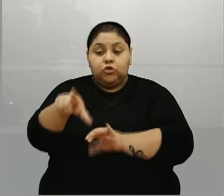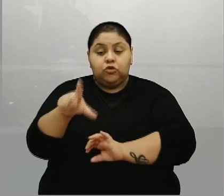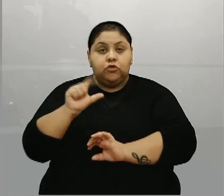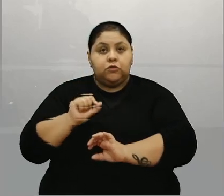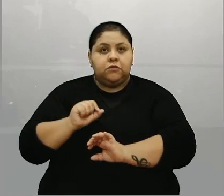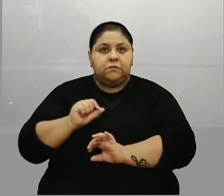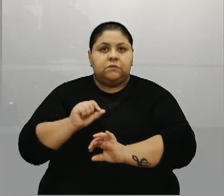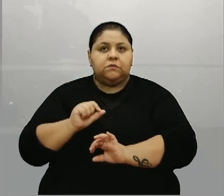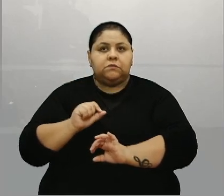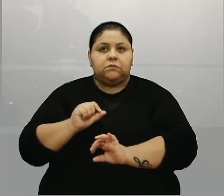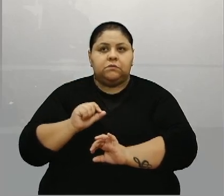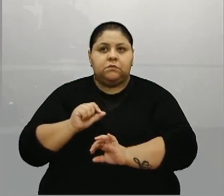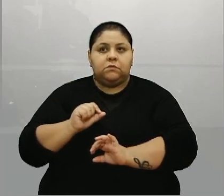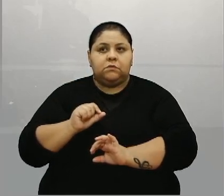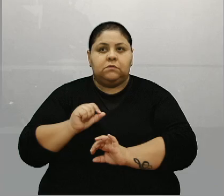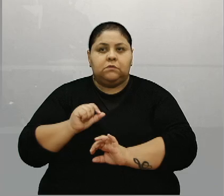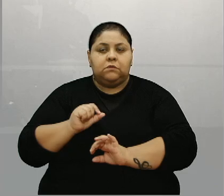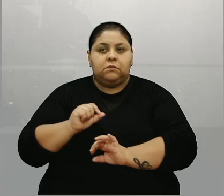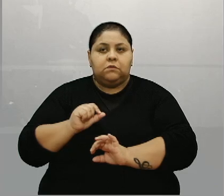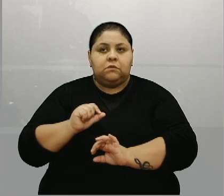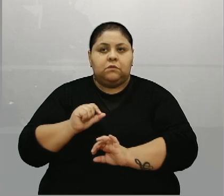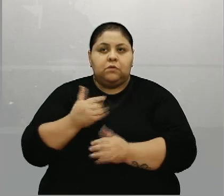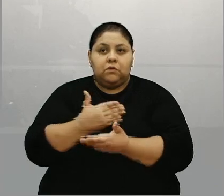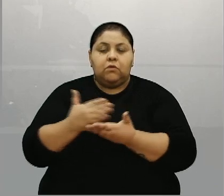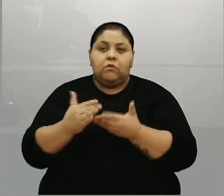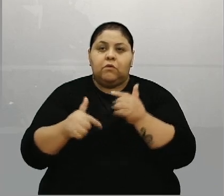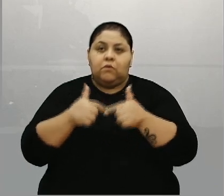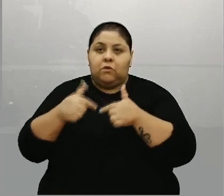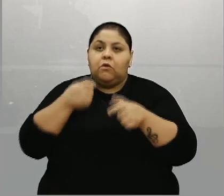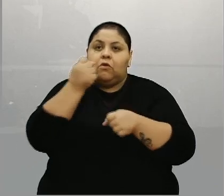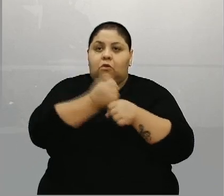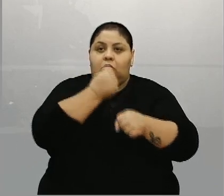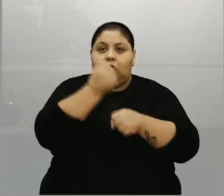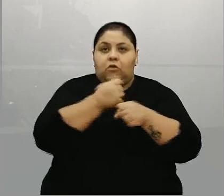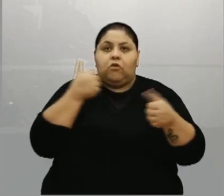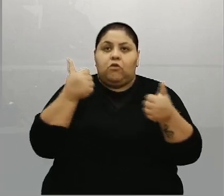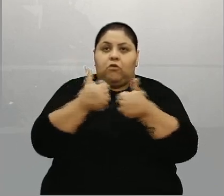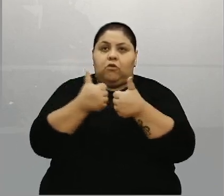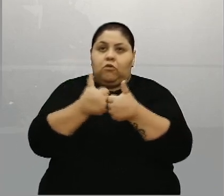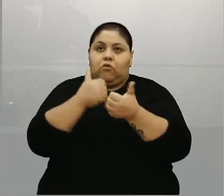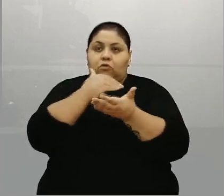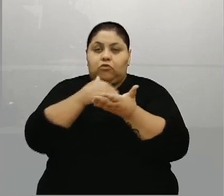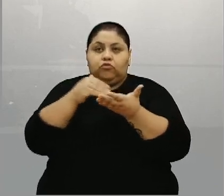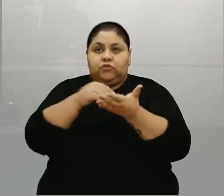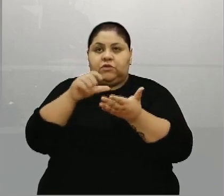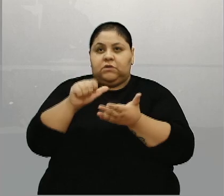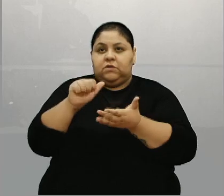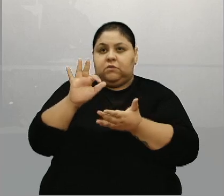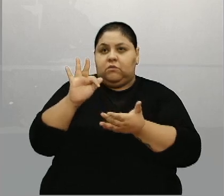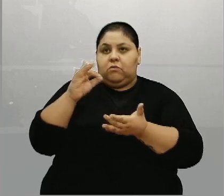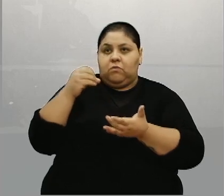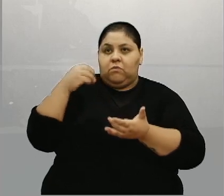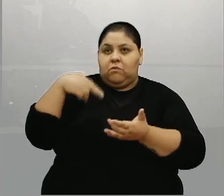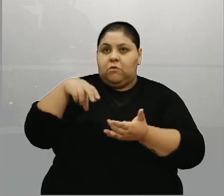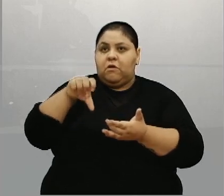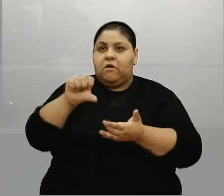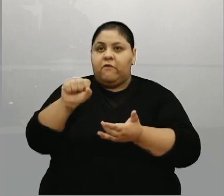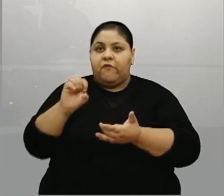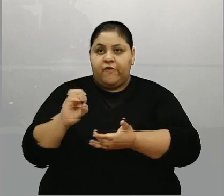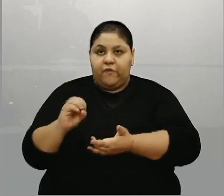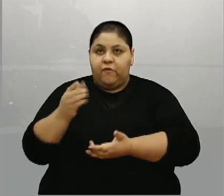então a execução dessa obra junto com o secretário Afonso, a